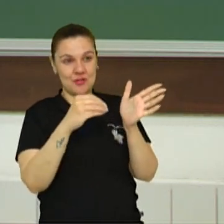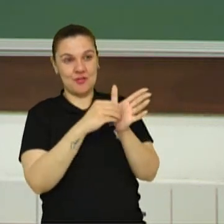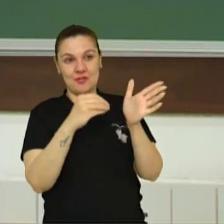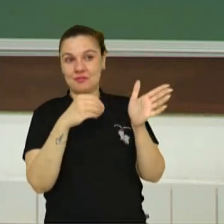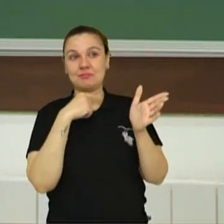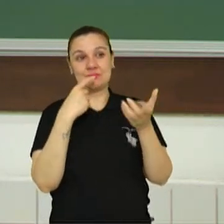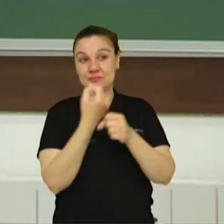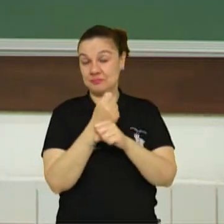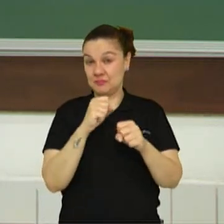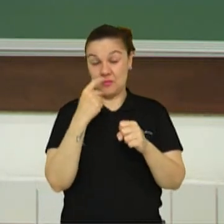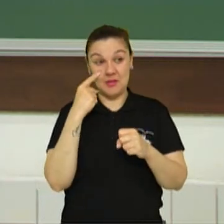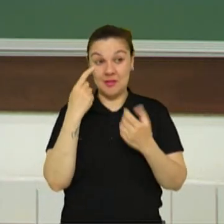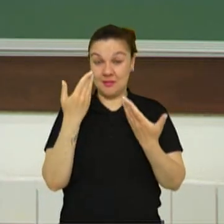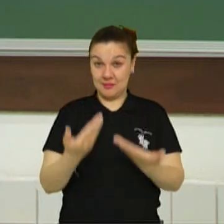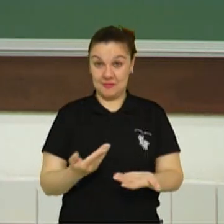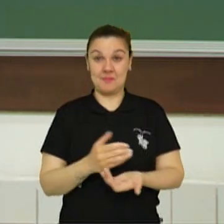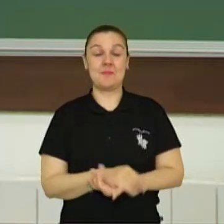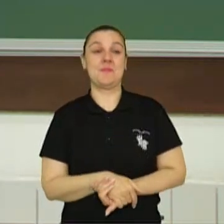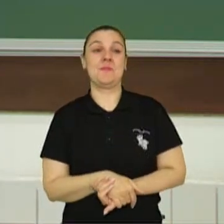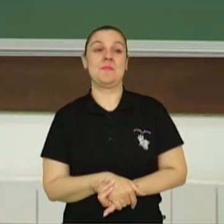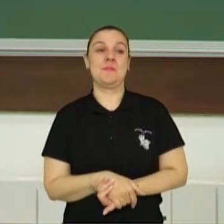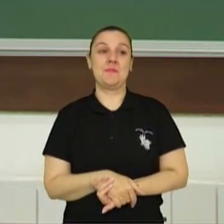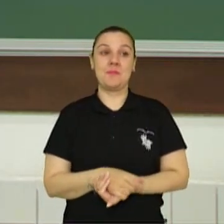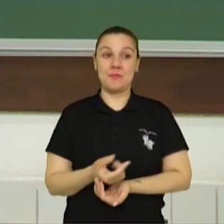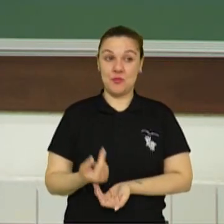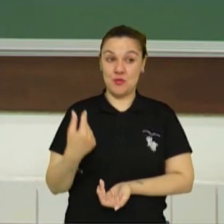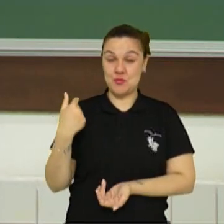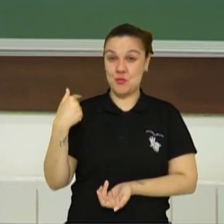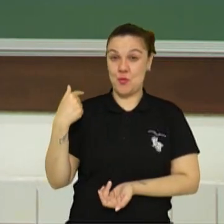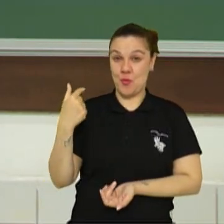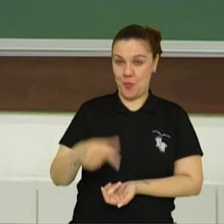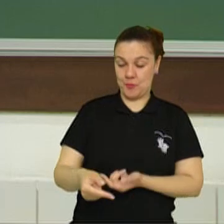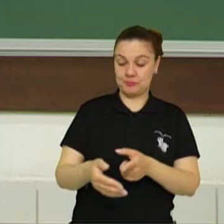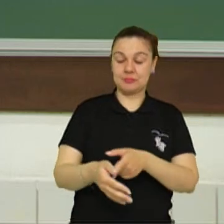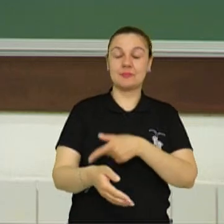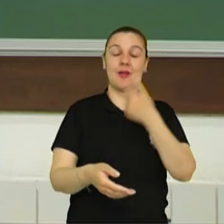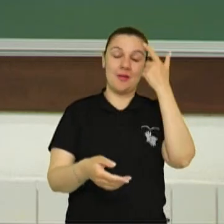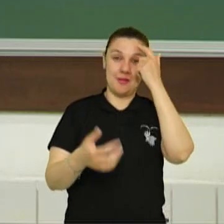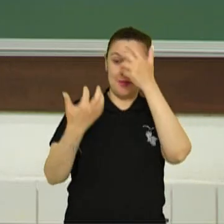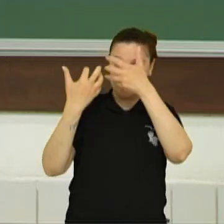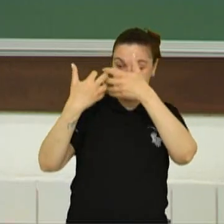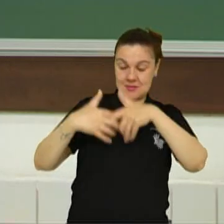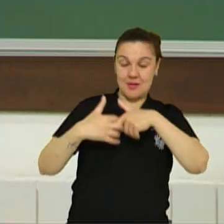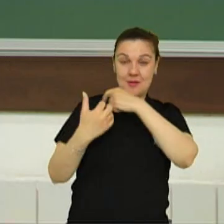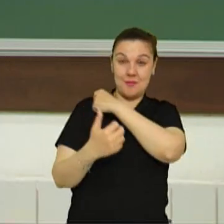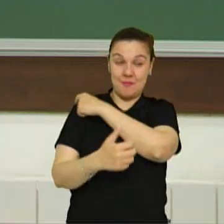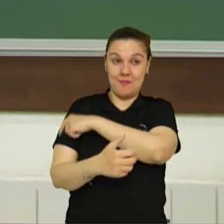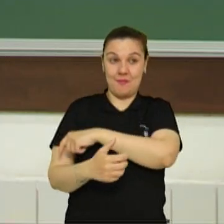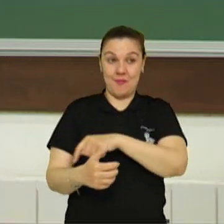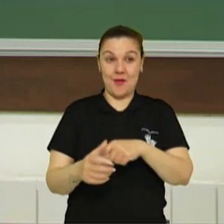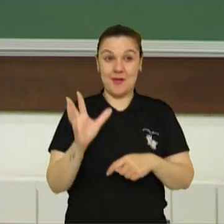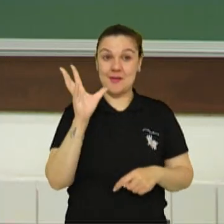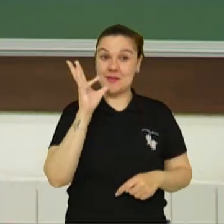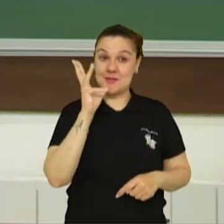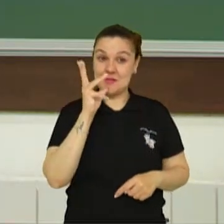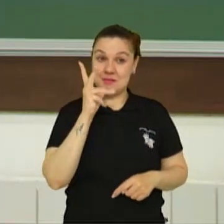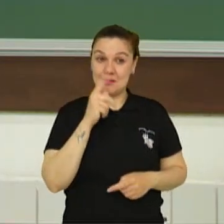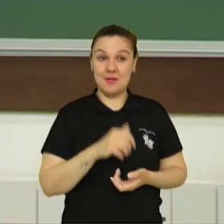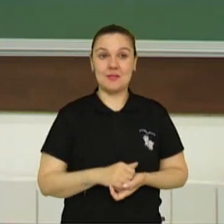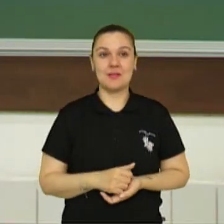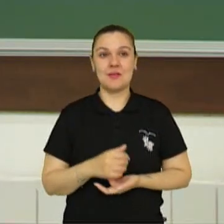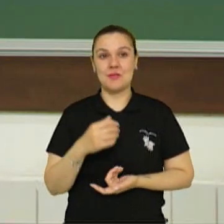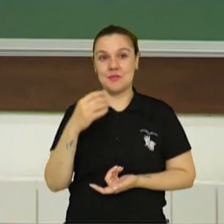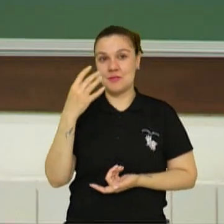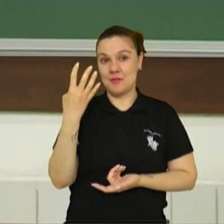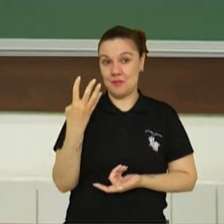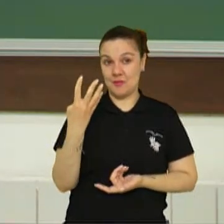próximo ao contato. Então, o nosso corpo ele manda a informação para o cérebro que vai retornar para o movimento. E isso vai demorar 40